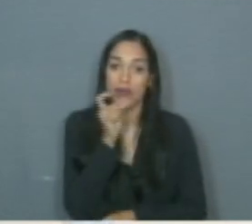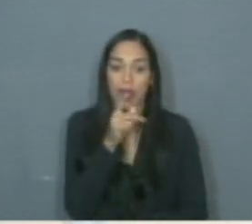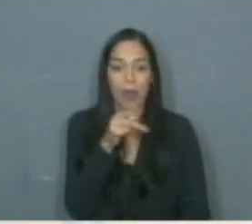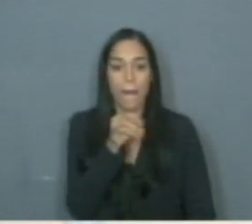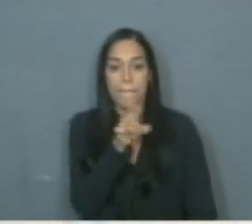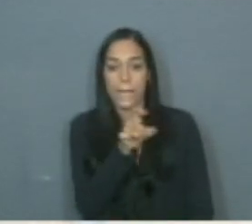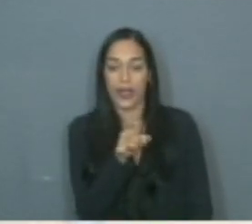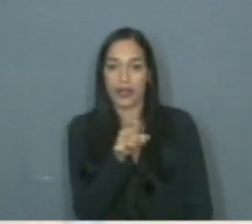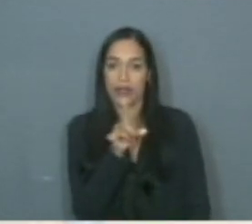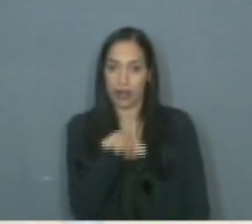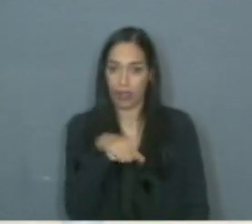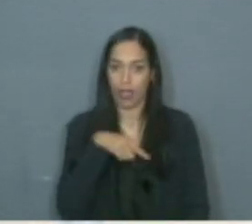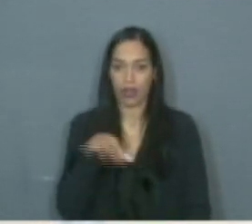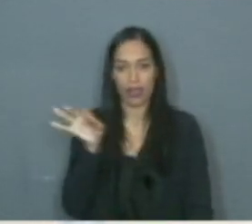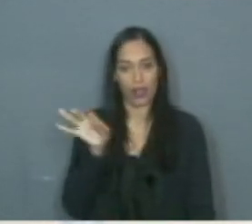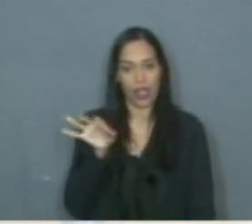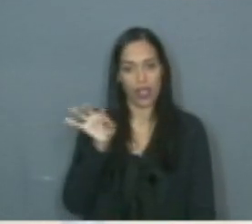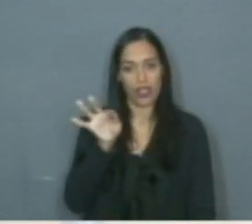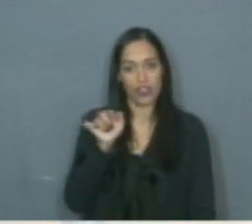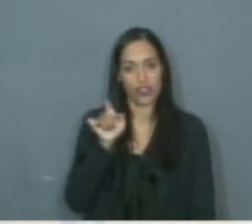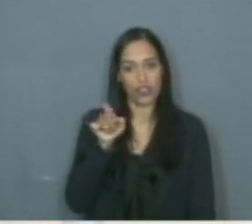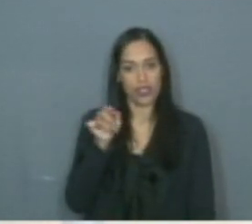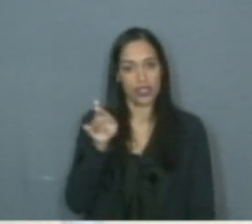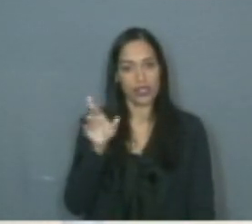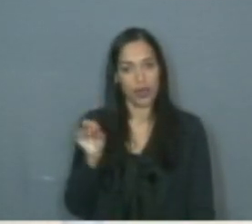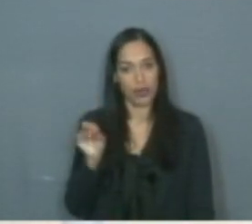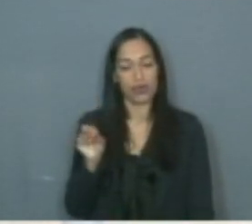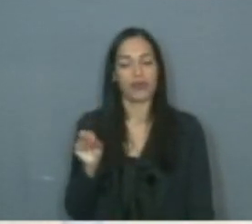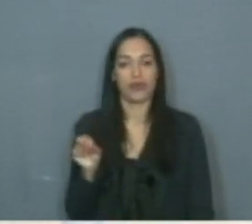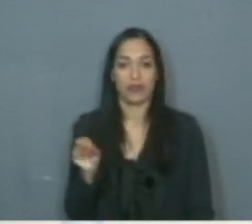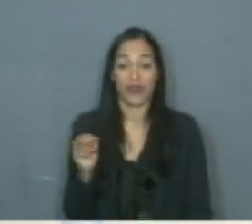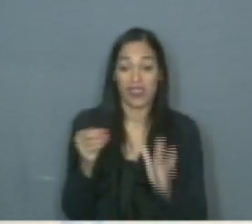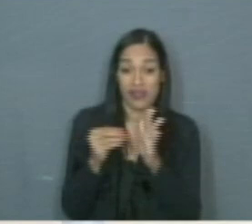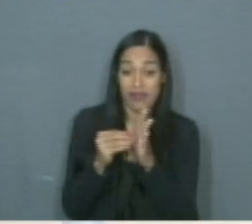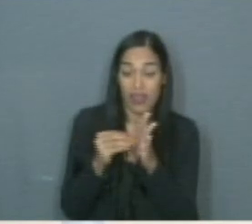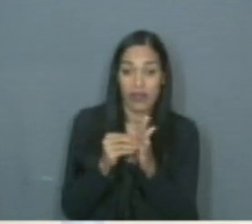estava sendo taxado. Graças a essas inverdades,